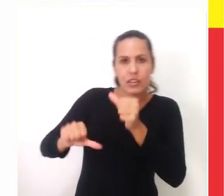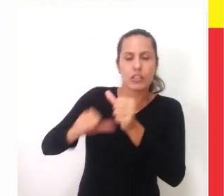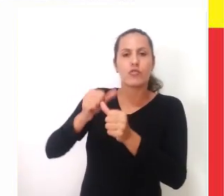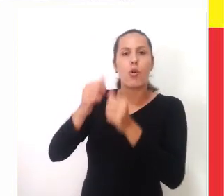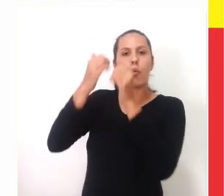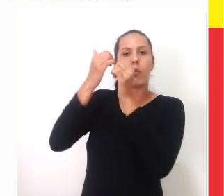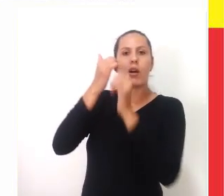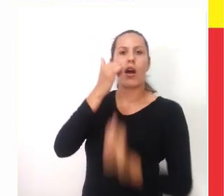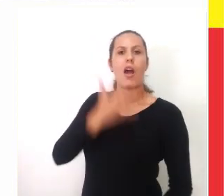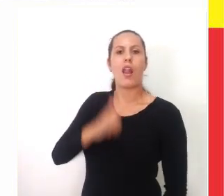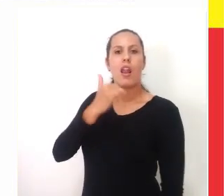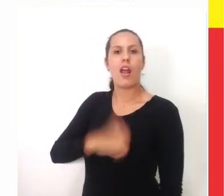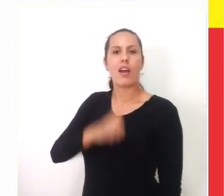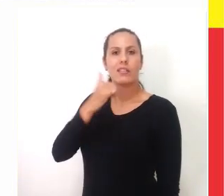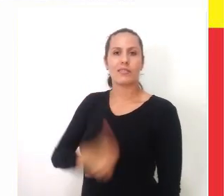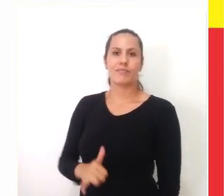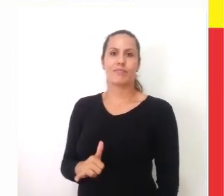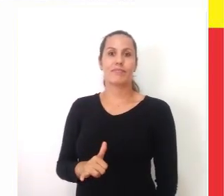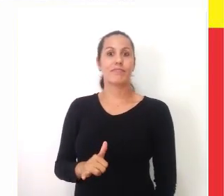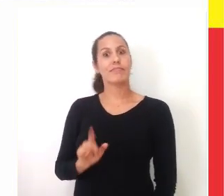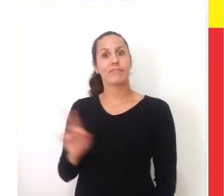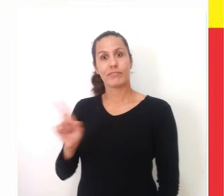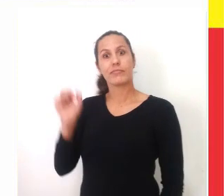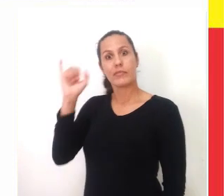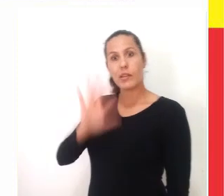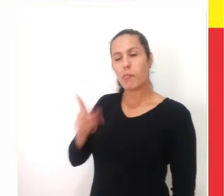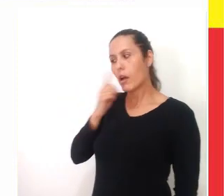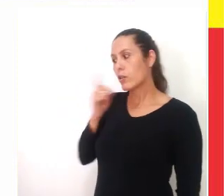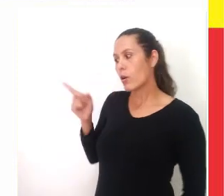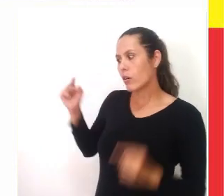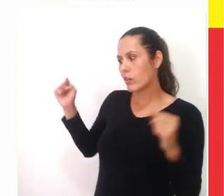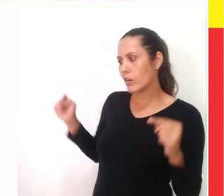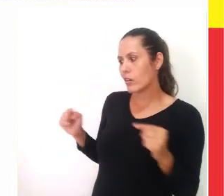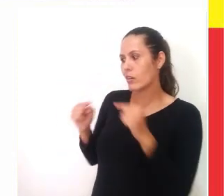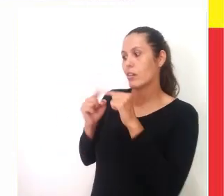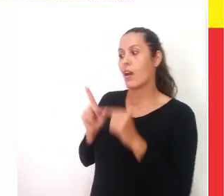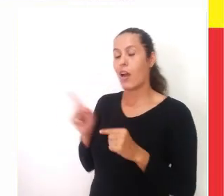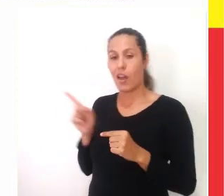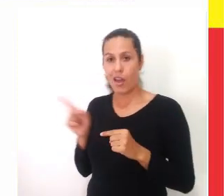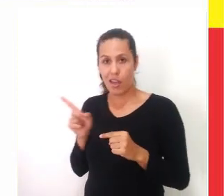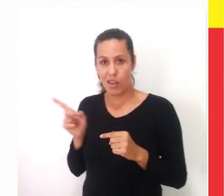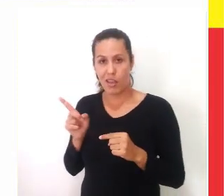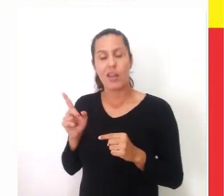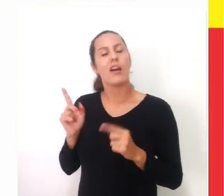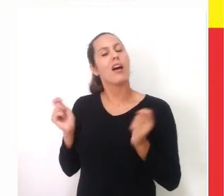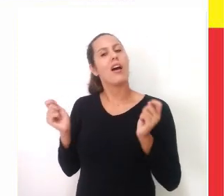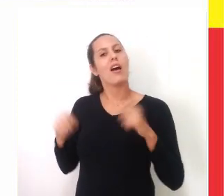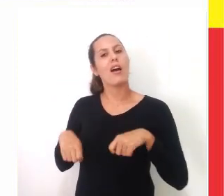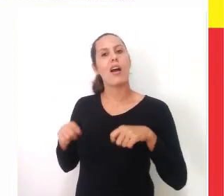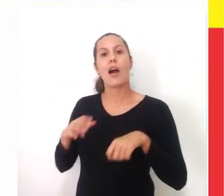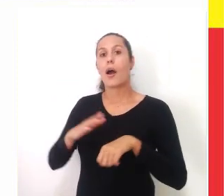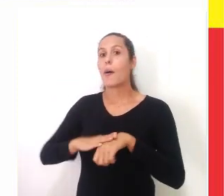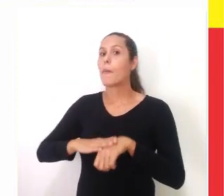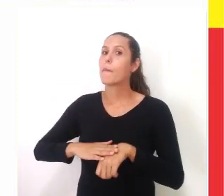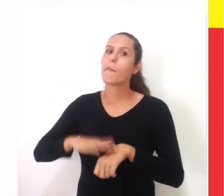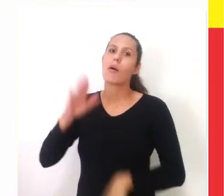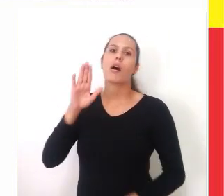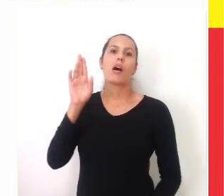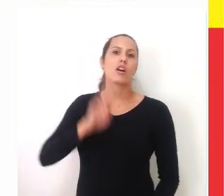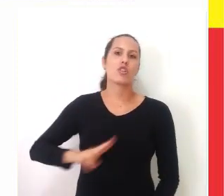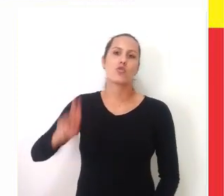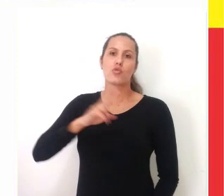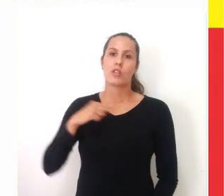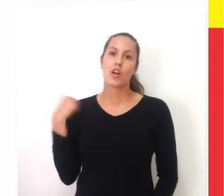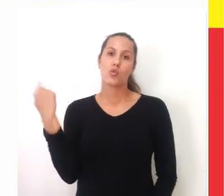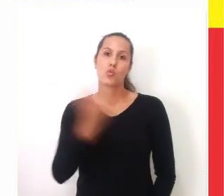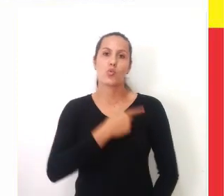imagem de uma usina hidroelétrica. Essa fonte renovável hidrelétrica, ela é a mais